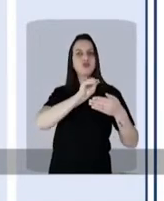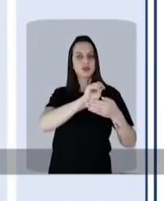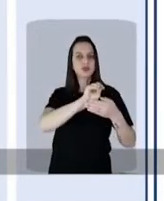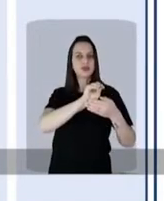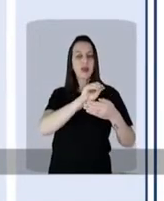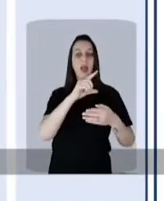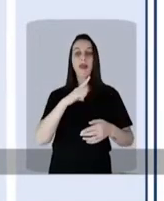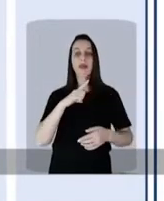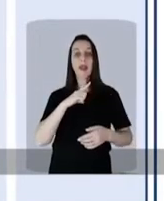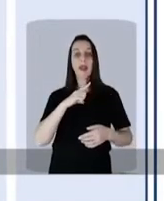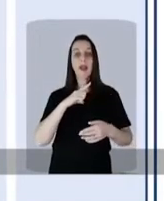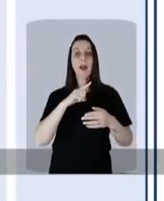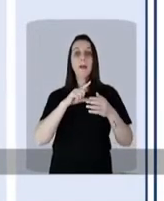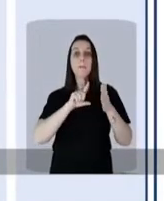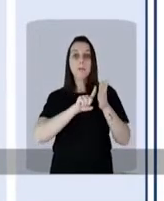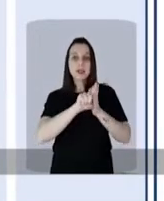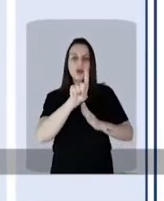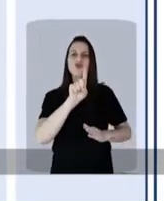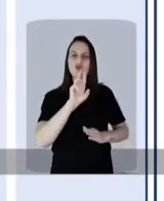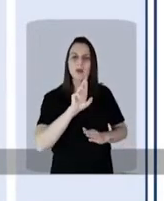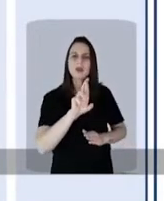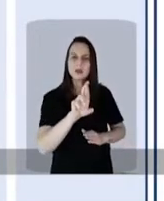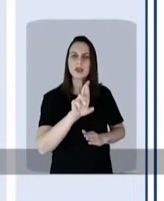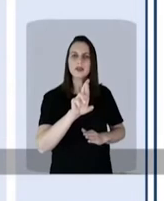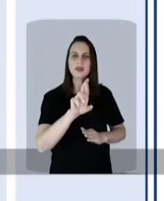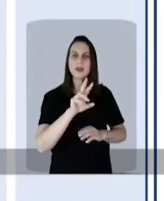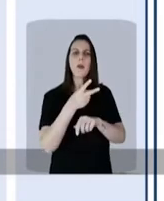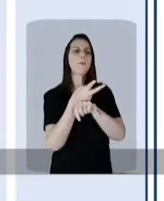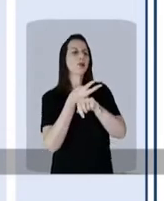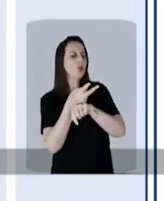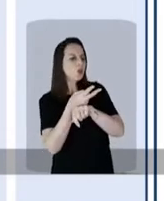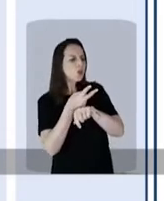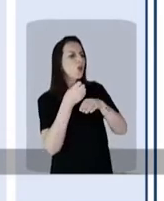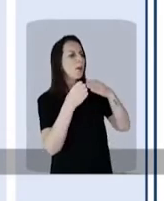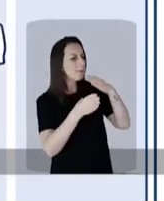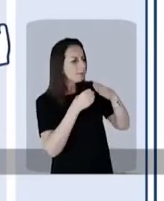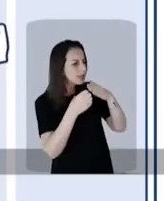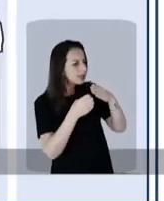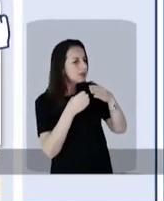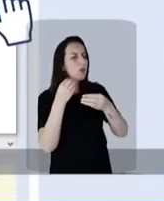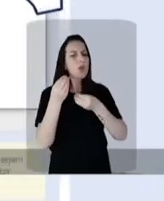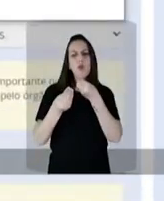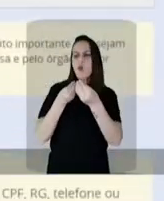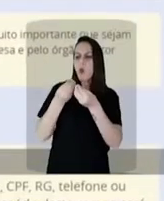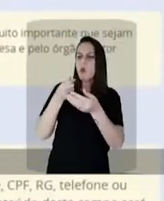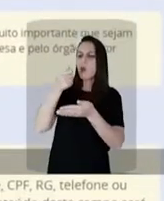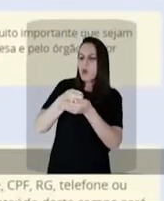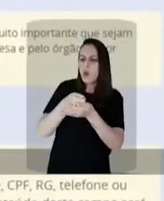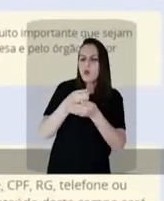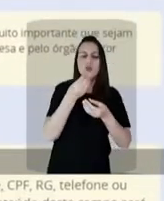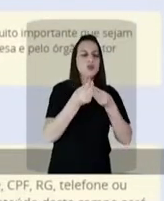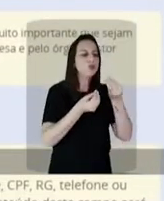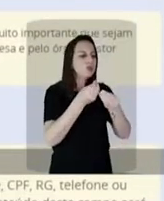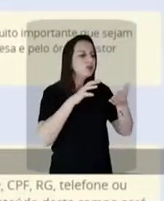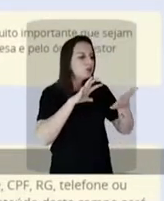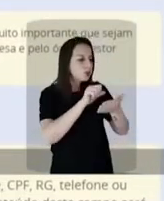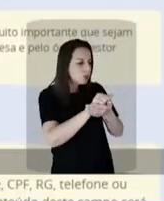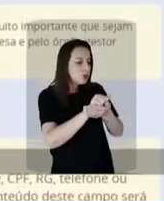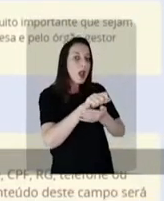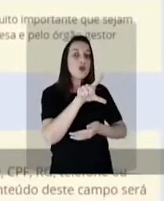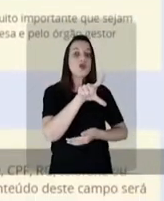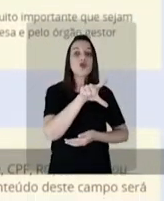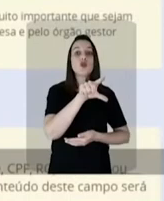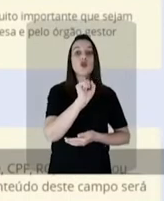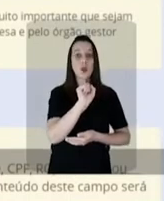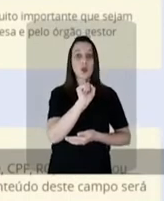às perguntas. Procurou a empresa para solucionar o problema? Como comprou? Como contratou? Selecione a